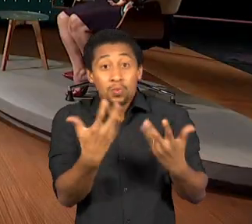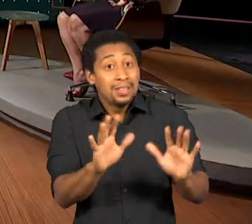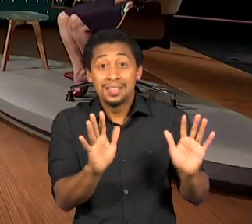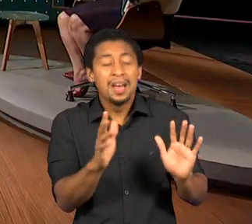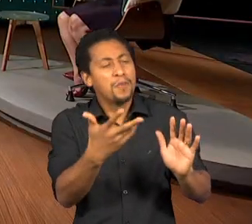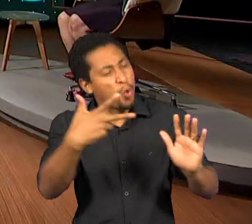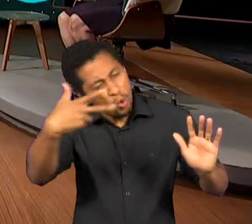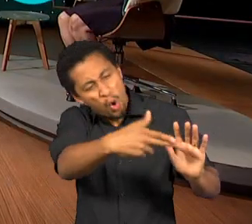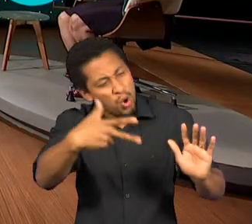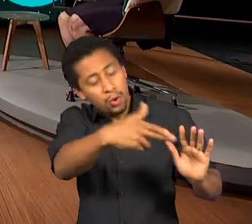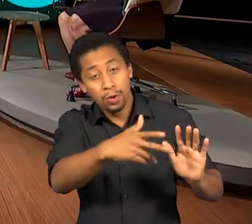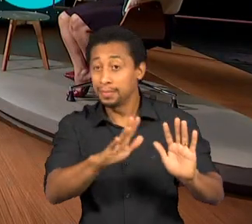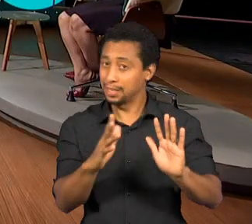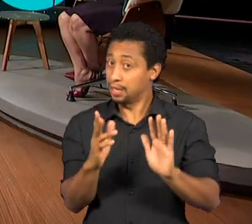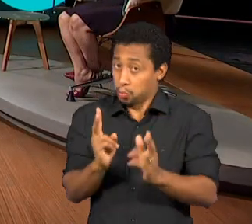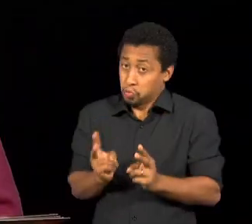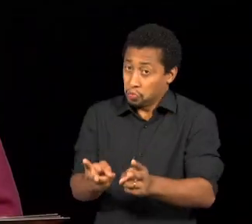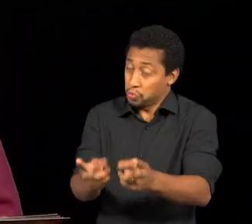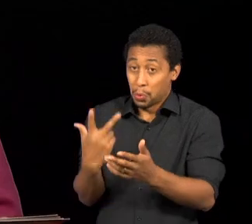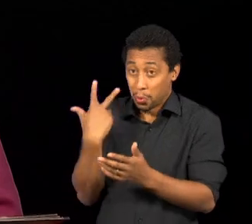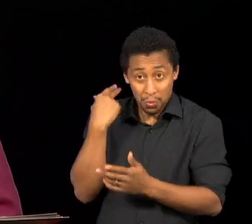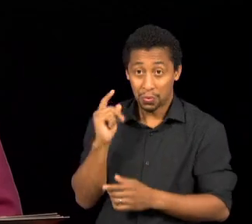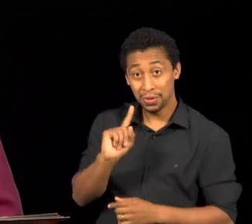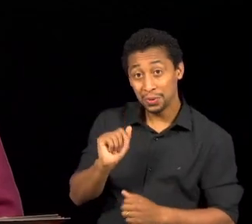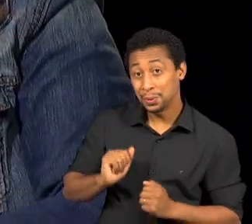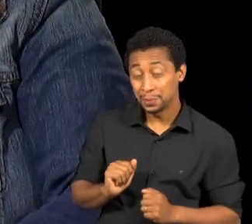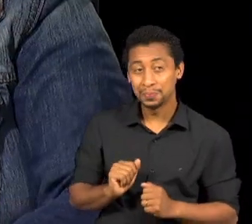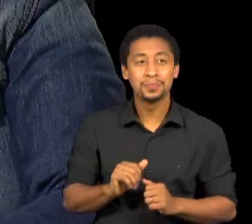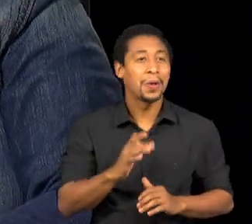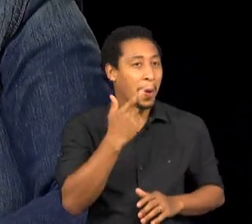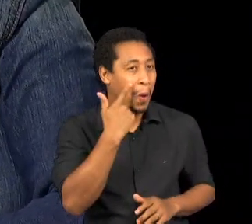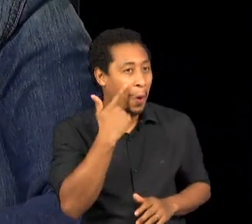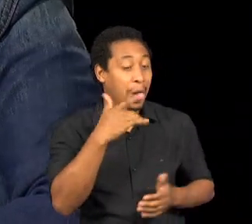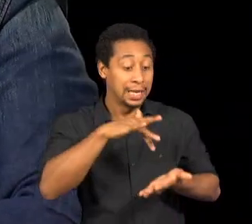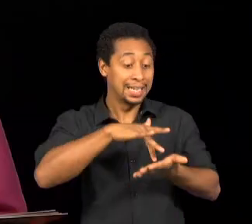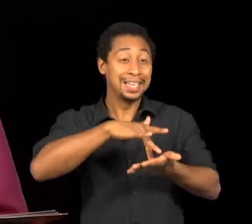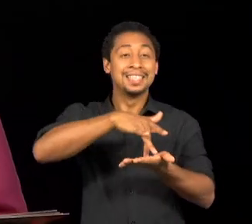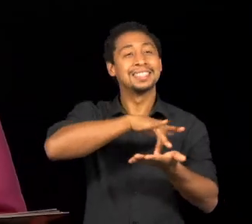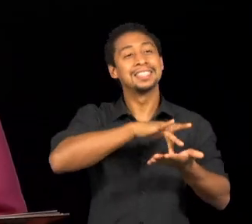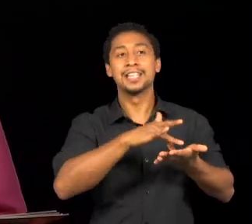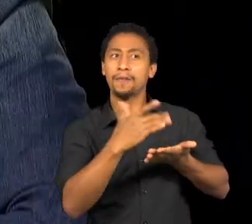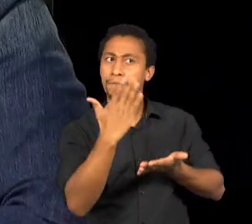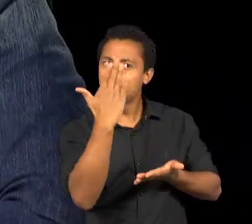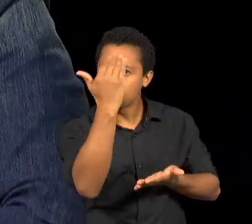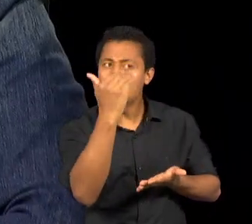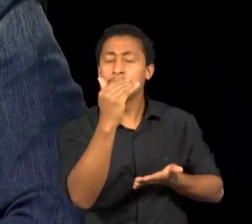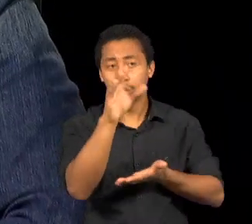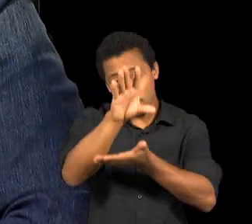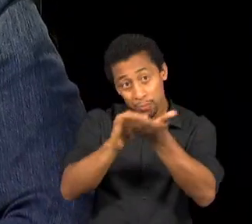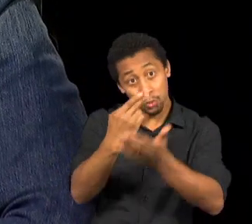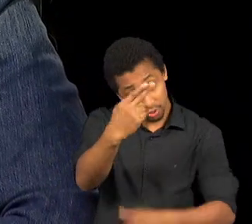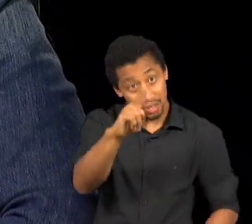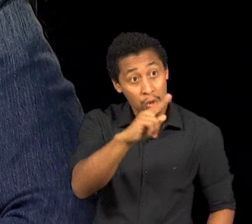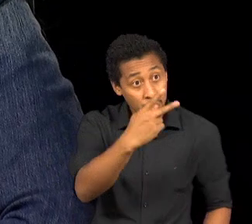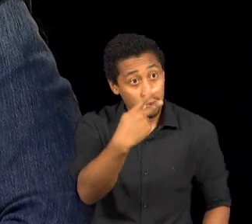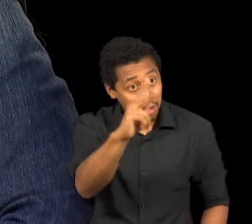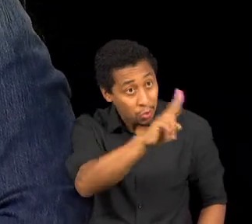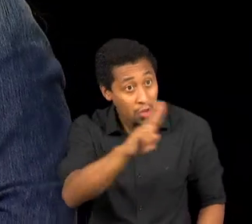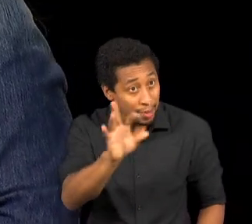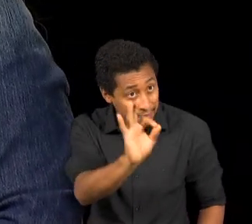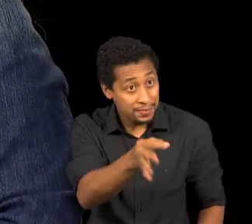deve saber que existe uma bailarina, uma grande bailarina, que tem o seu nome por causa da novela, né? Maiara Magri.